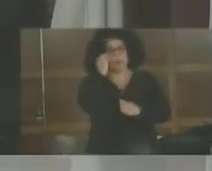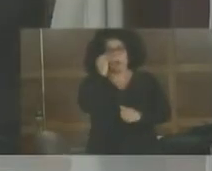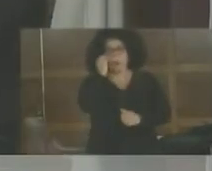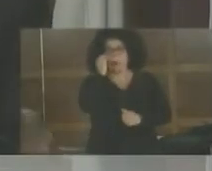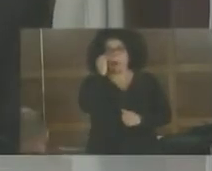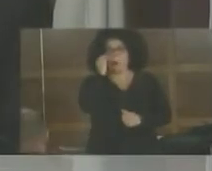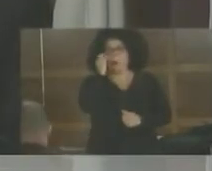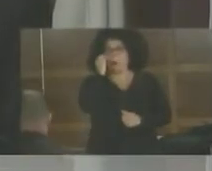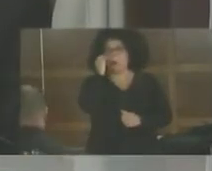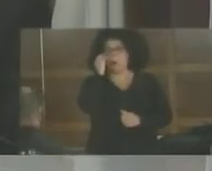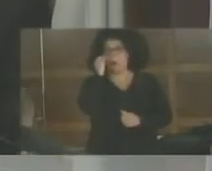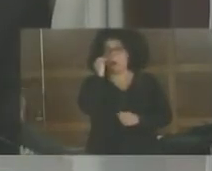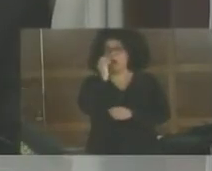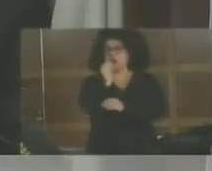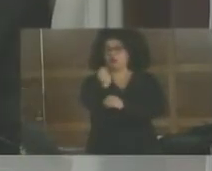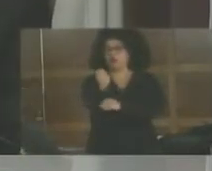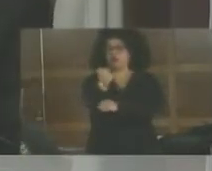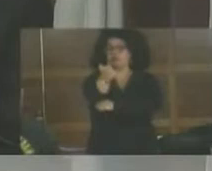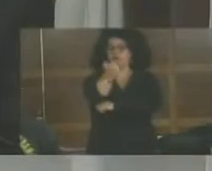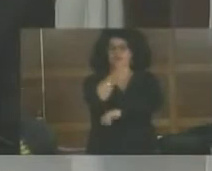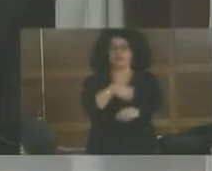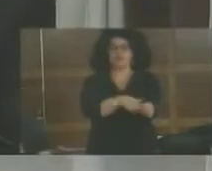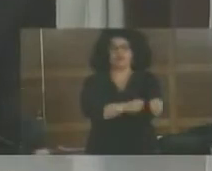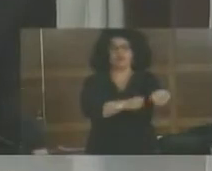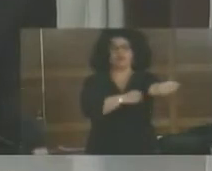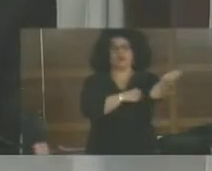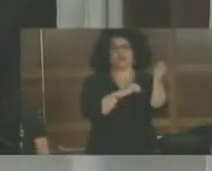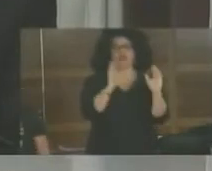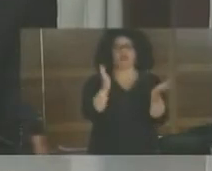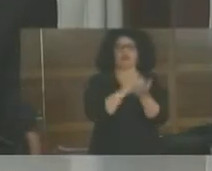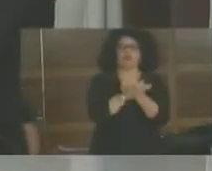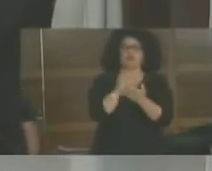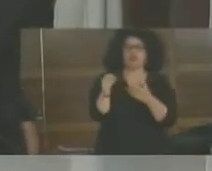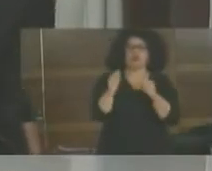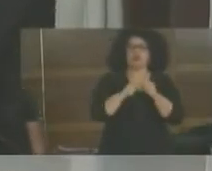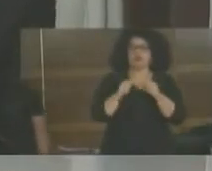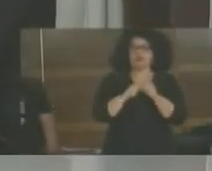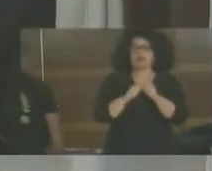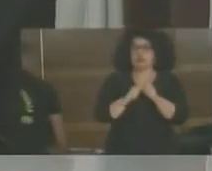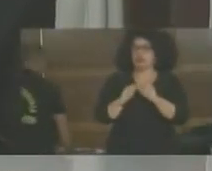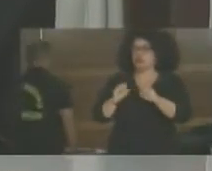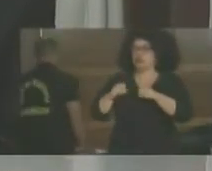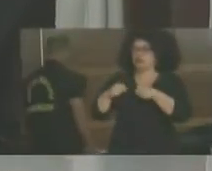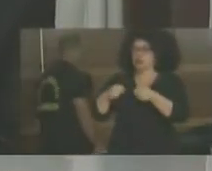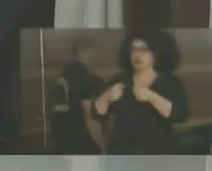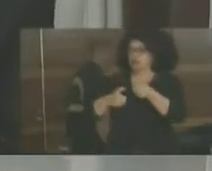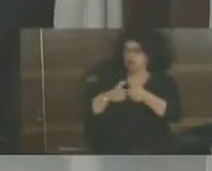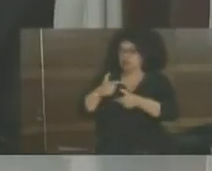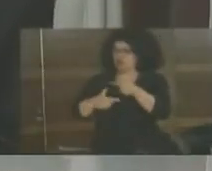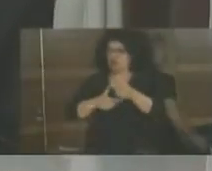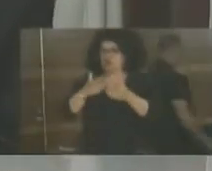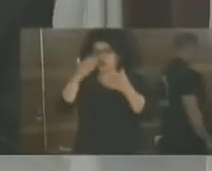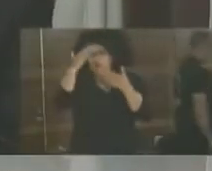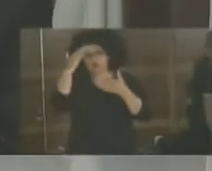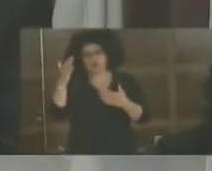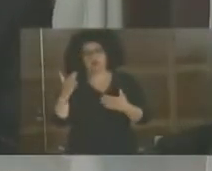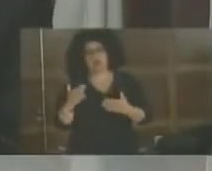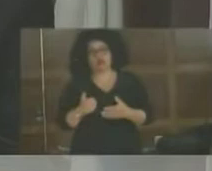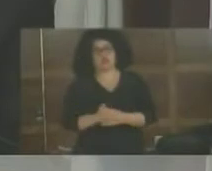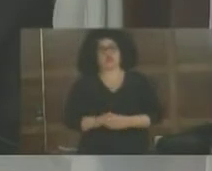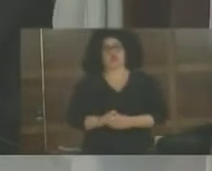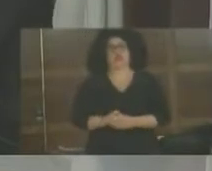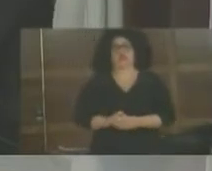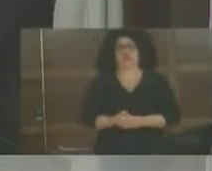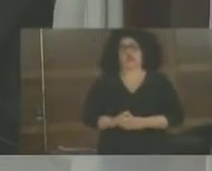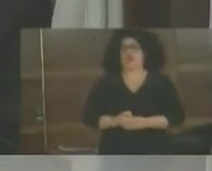briga nossa, né? E já começou também os trabalhos a ser feito lá, então quero aqui aproveitar e agradecer o serviço público. Quero